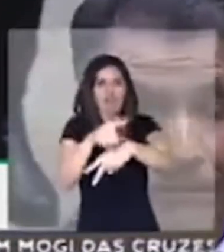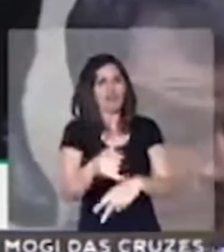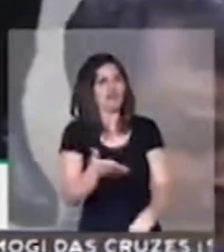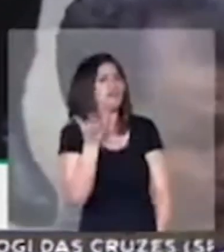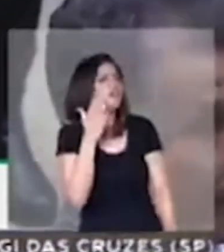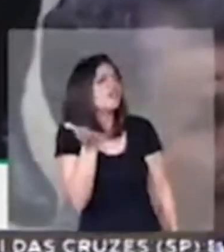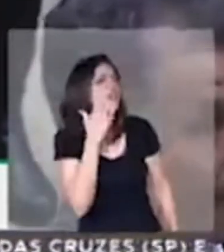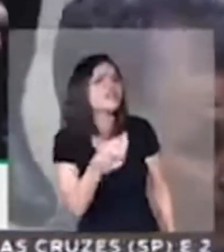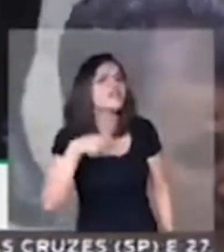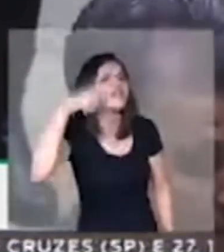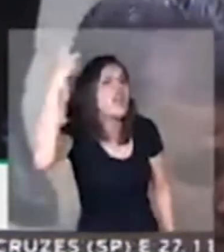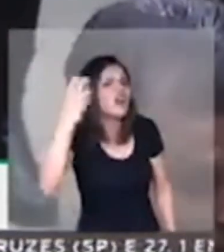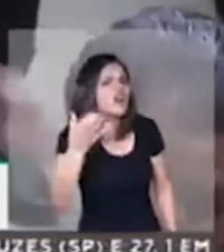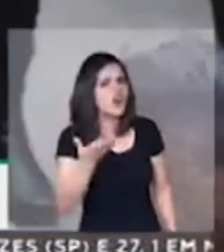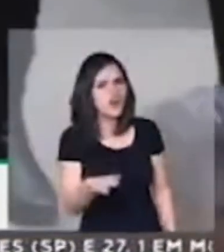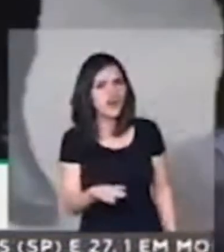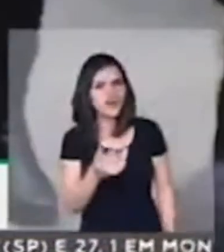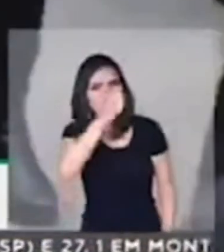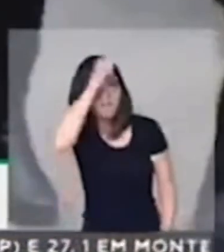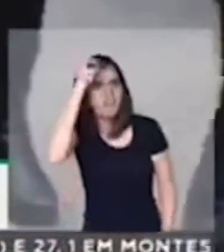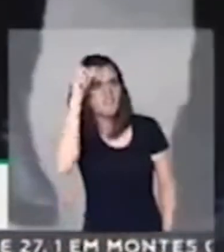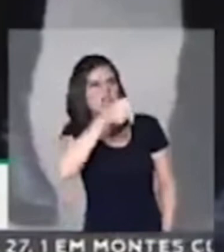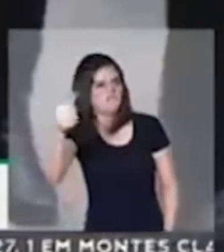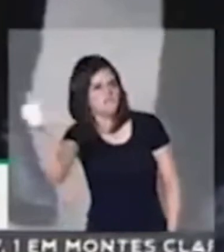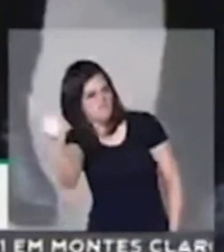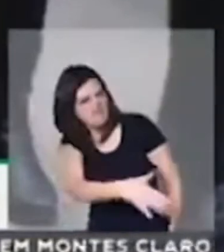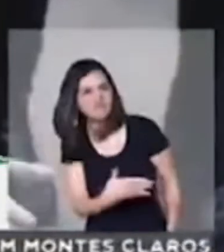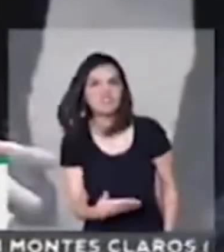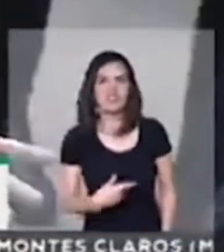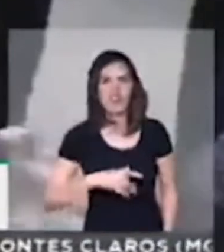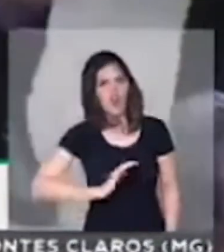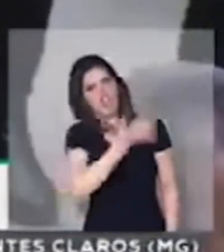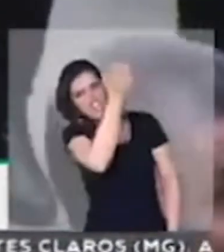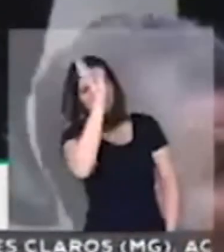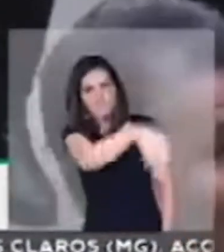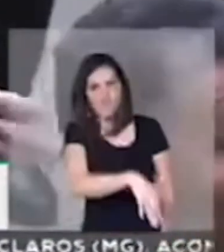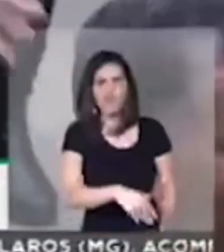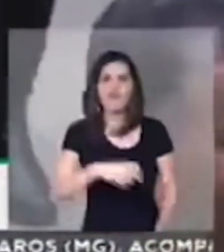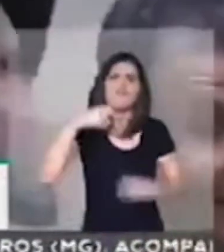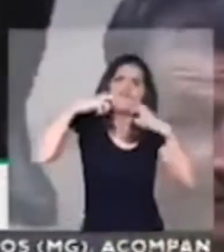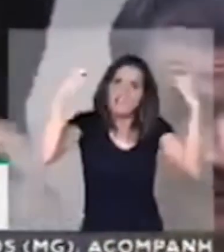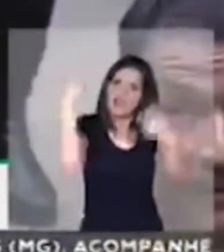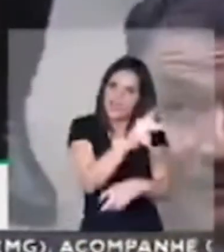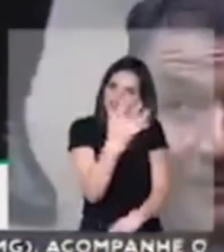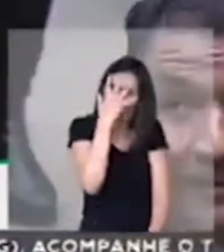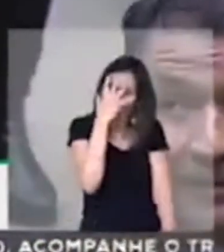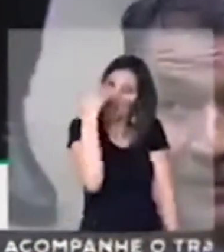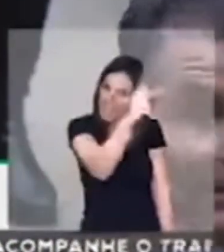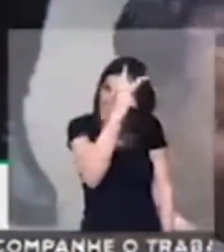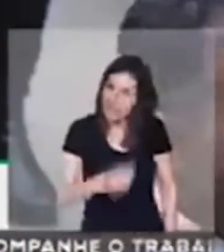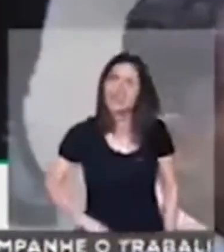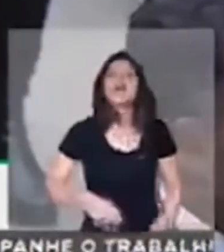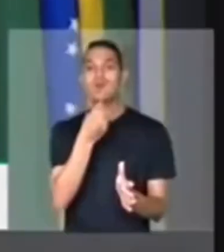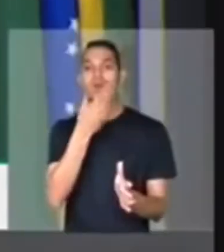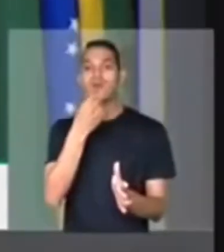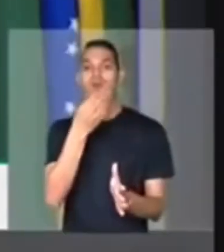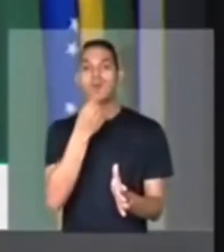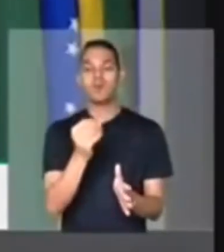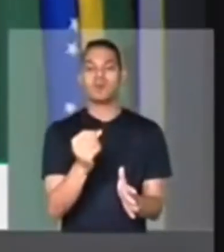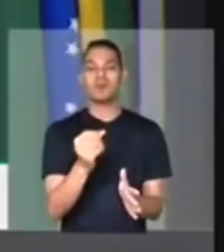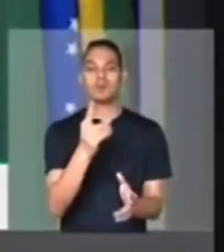seu prefeitinho. Mequetrefe, pé de rato excomungado. Tome vergonha na cara e pode processar à